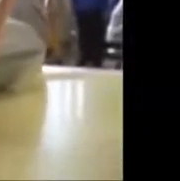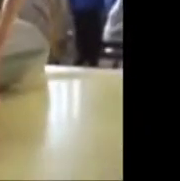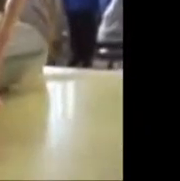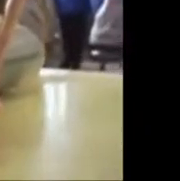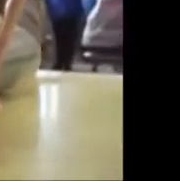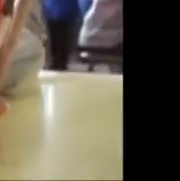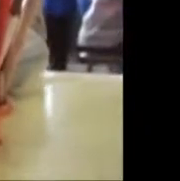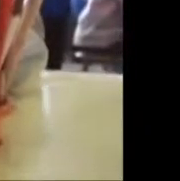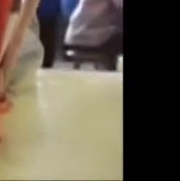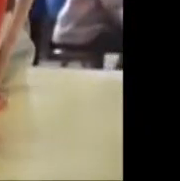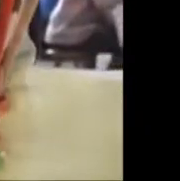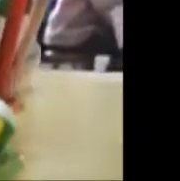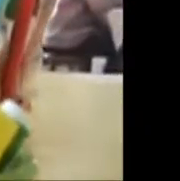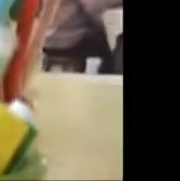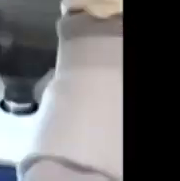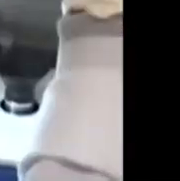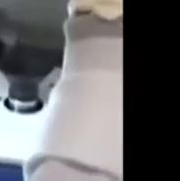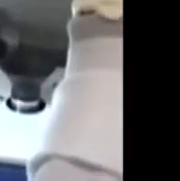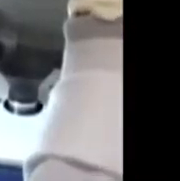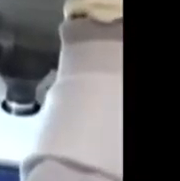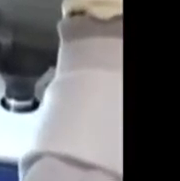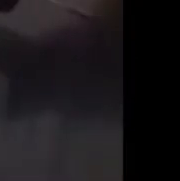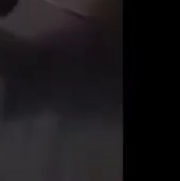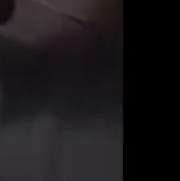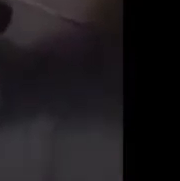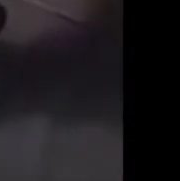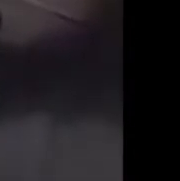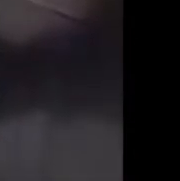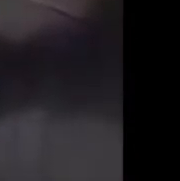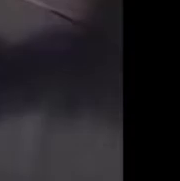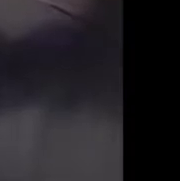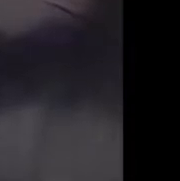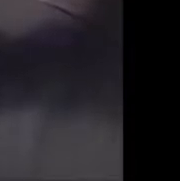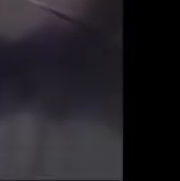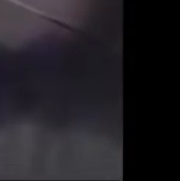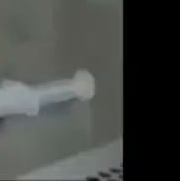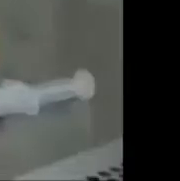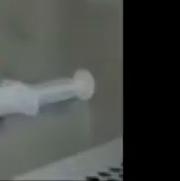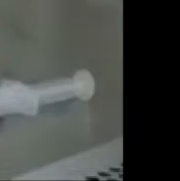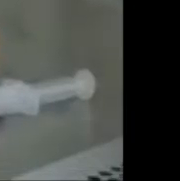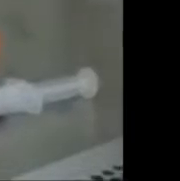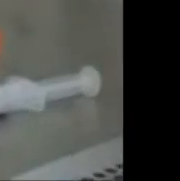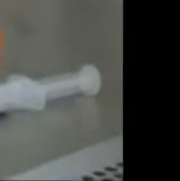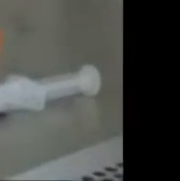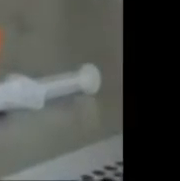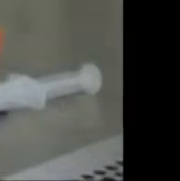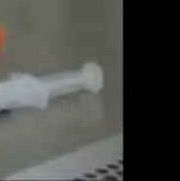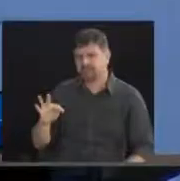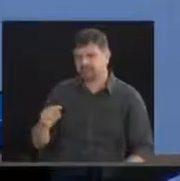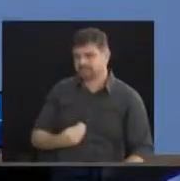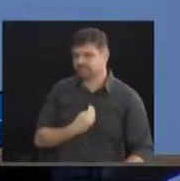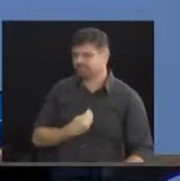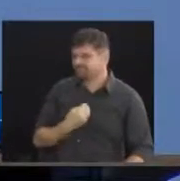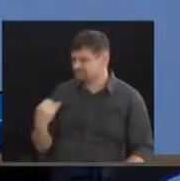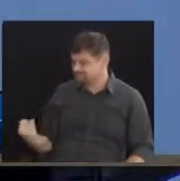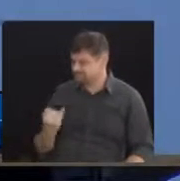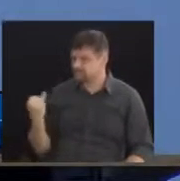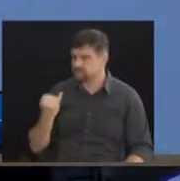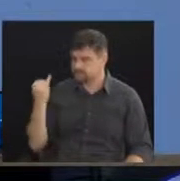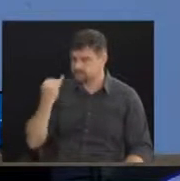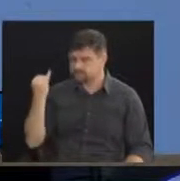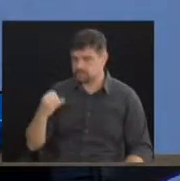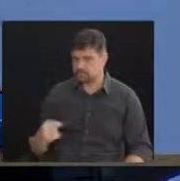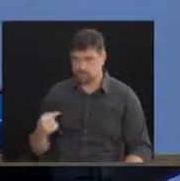Campos lembrou que o orçamento privilegia as áreas sociais como saúde e educação e que em outras houve redução. O vereador